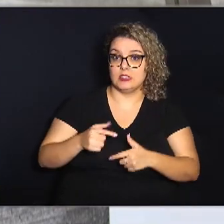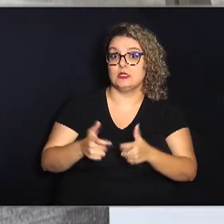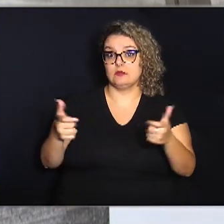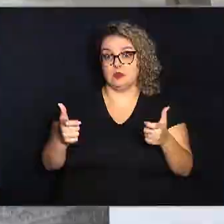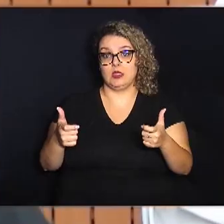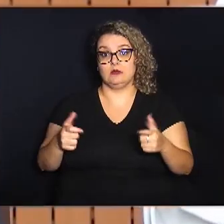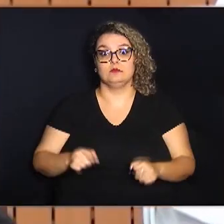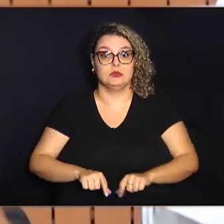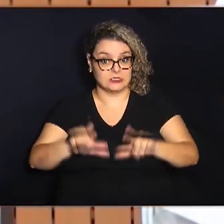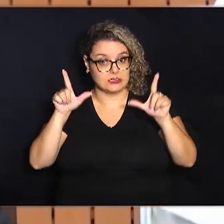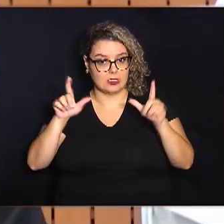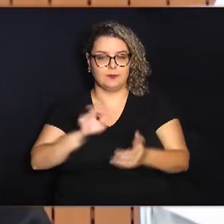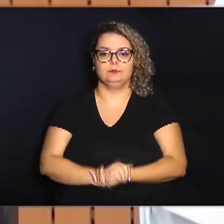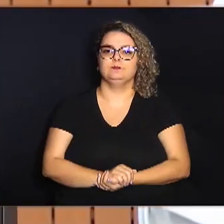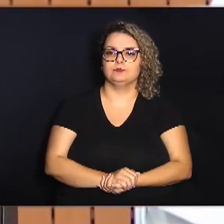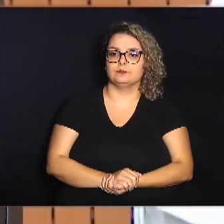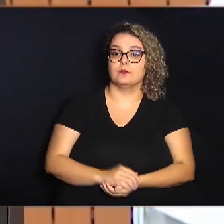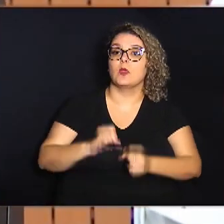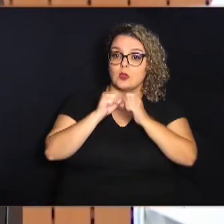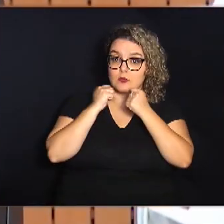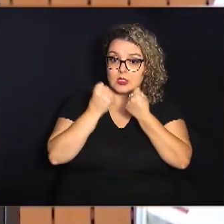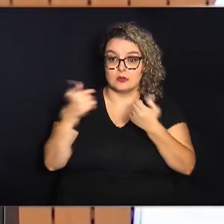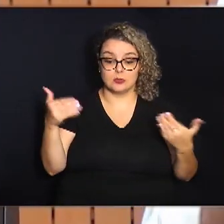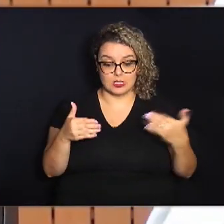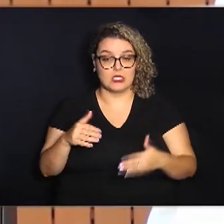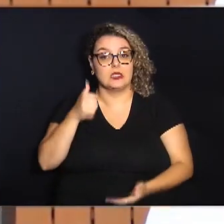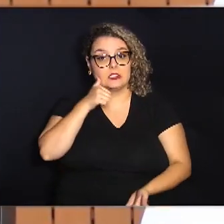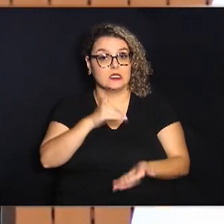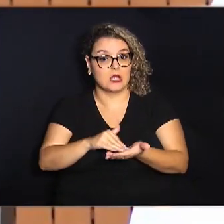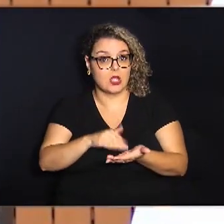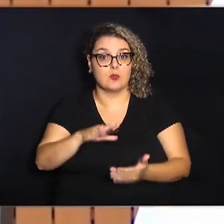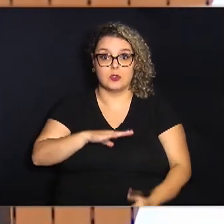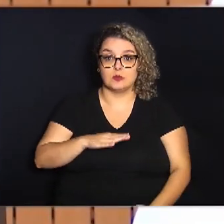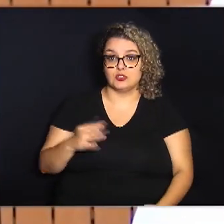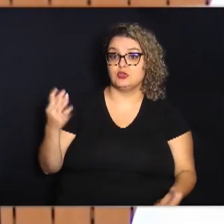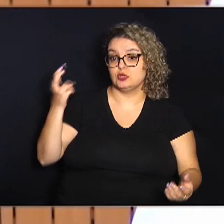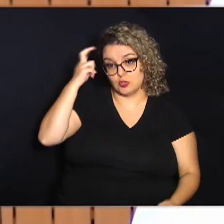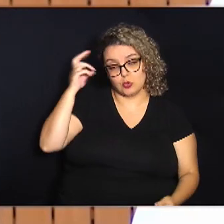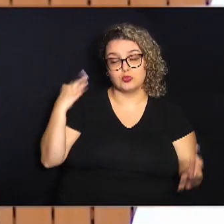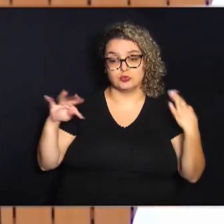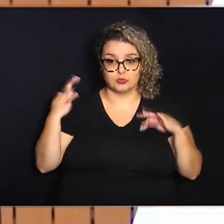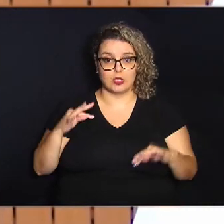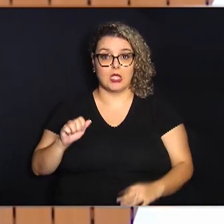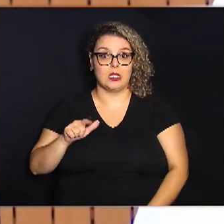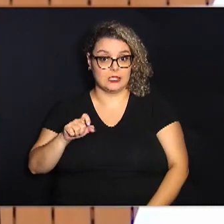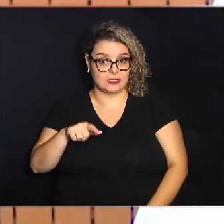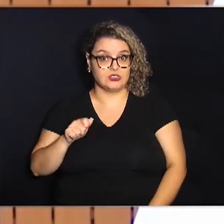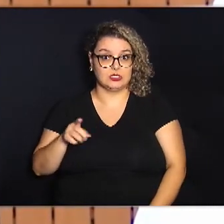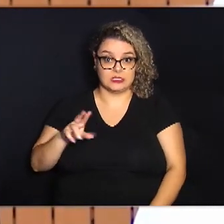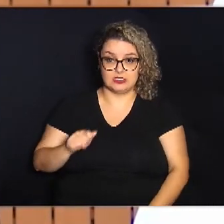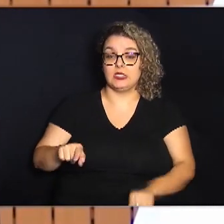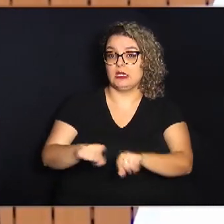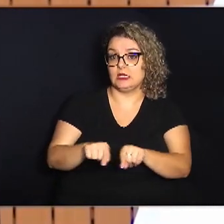se destacar, né? O seminário contou com a participação da secretária municipal de Cultura e Turismo, Alexandra Caprioli, e também com